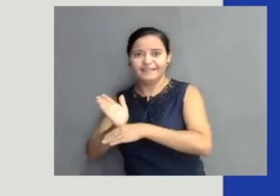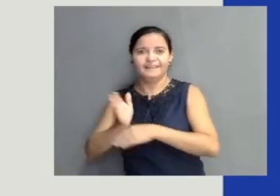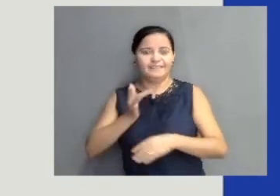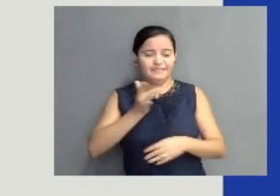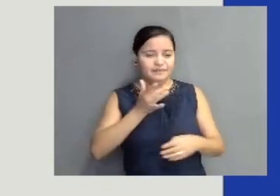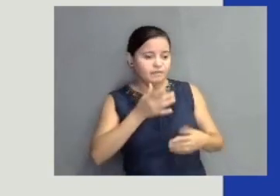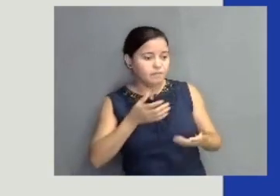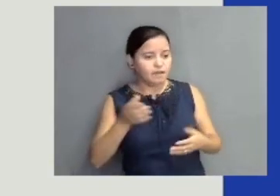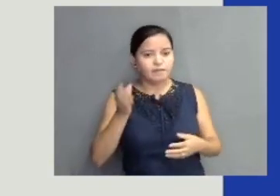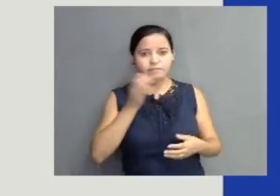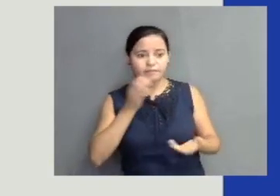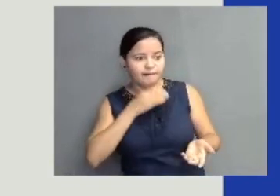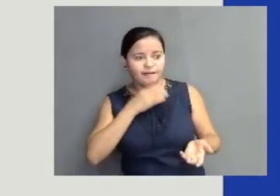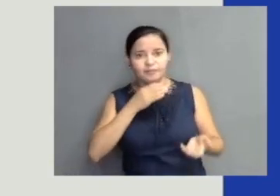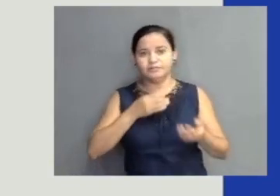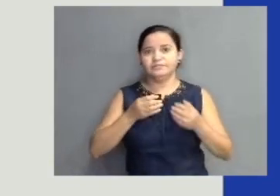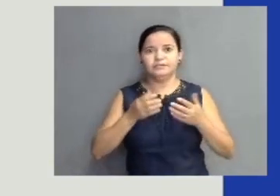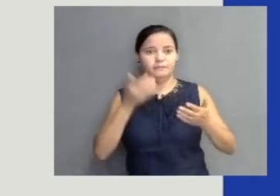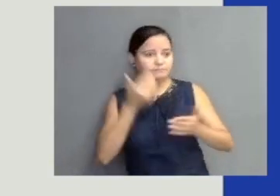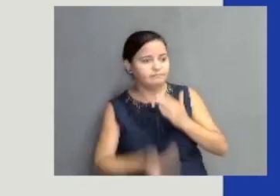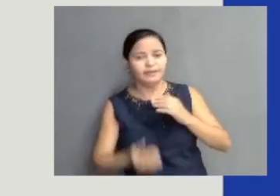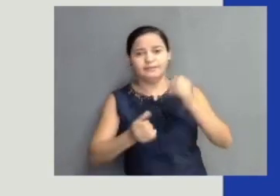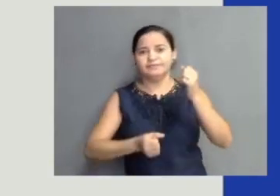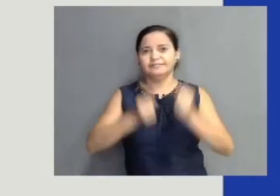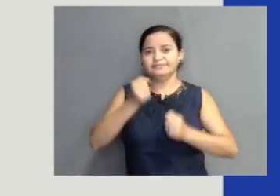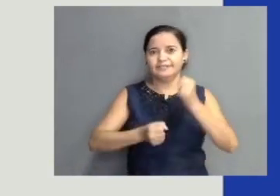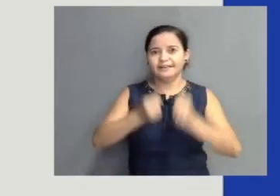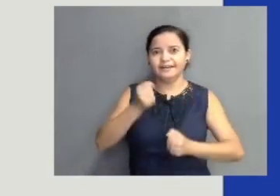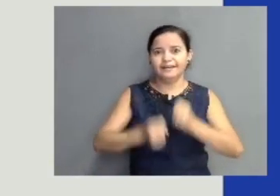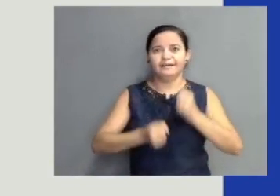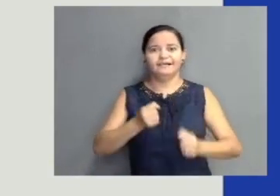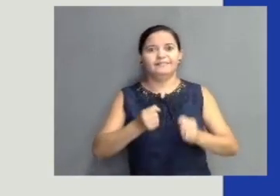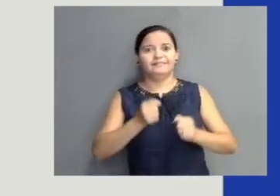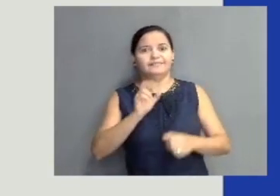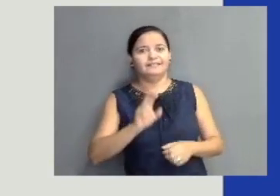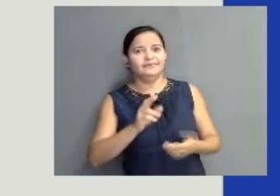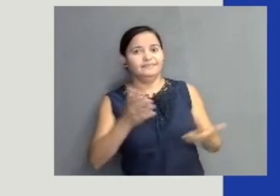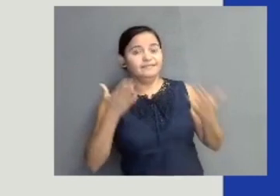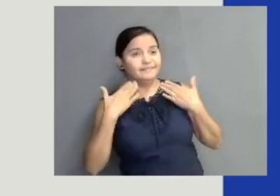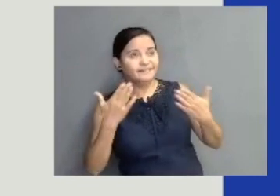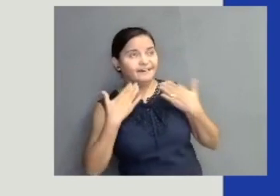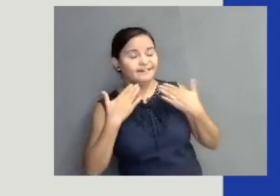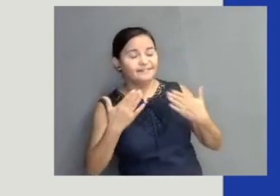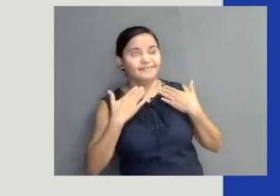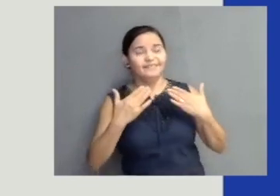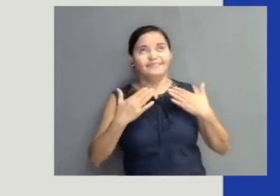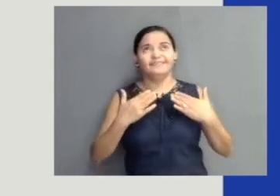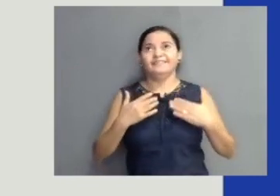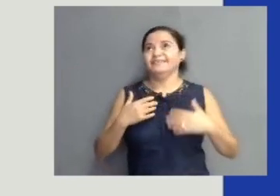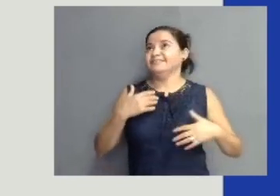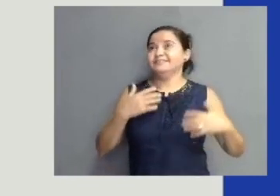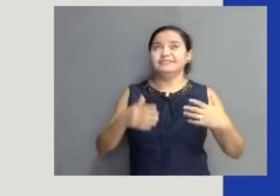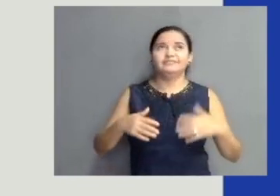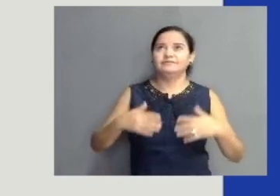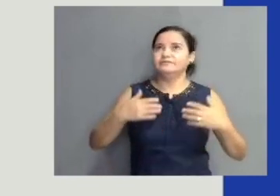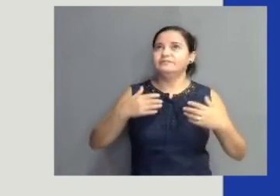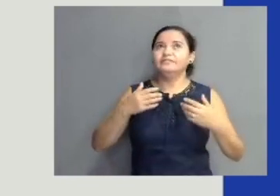senão o carro lhe deixa. Um padre gordo se queixa do calor que ele domina e agita tanto a